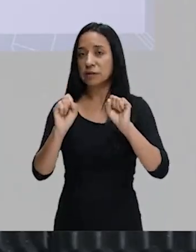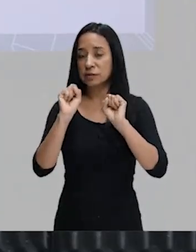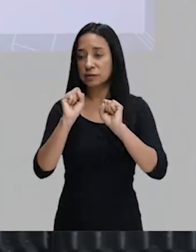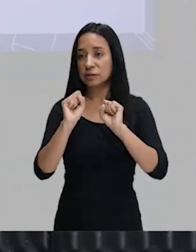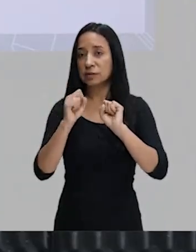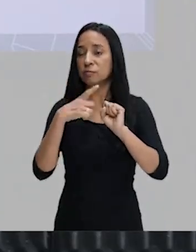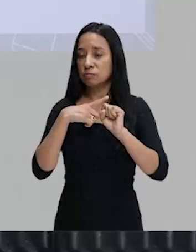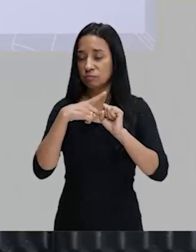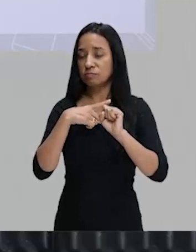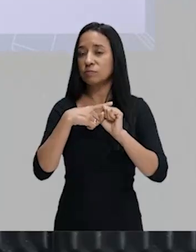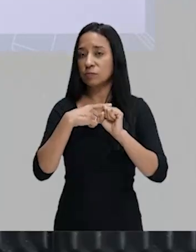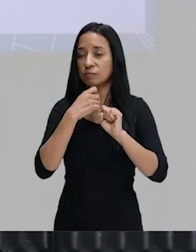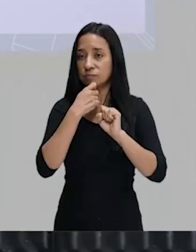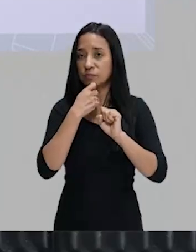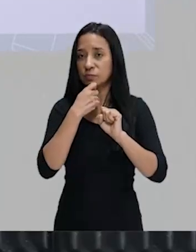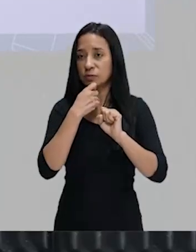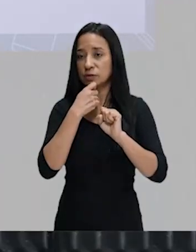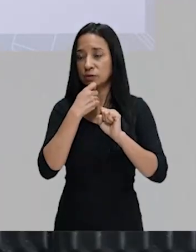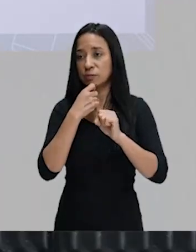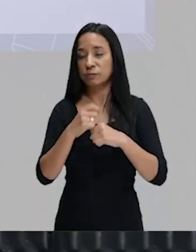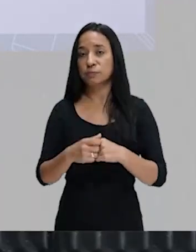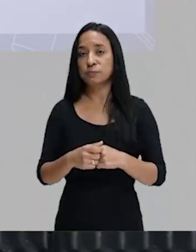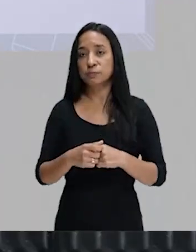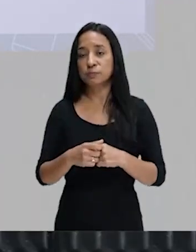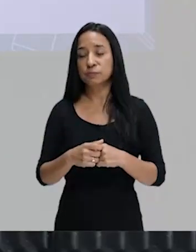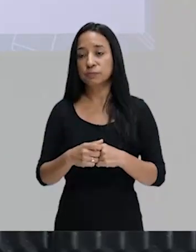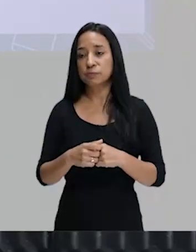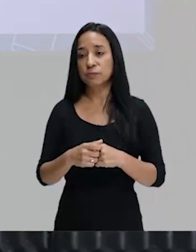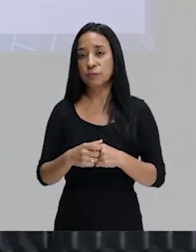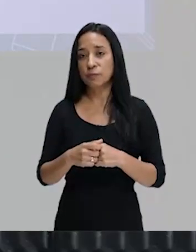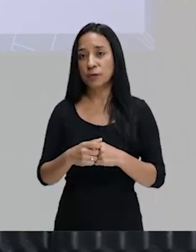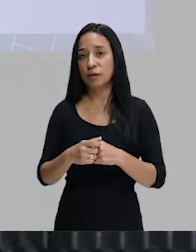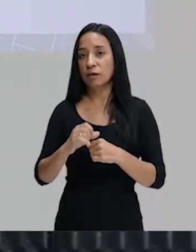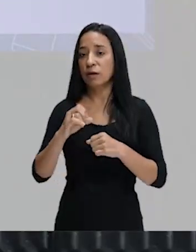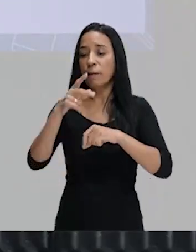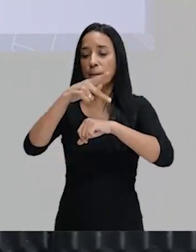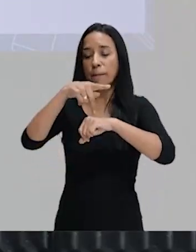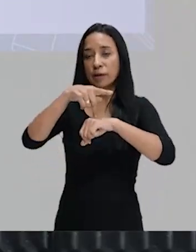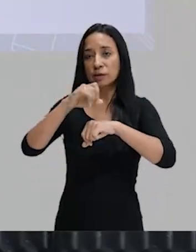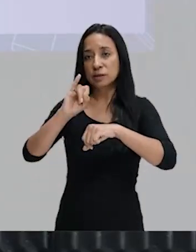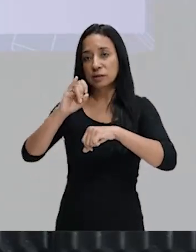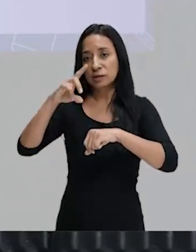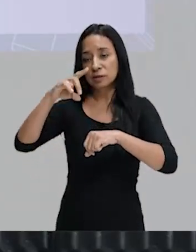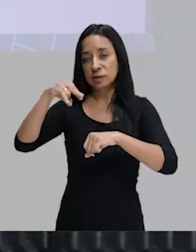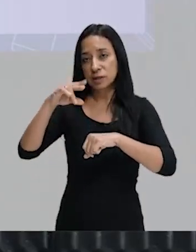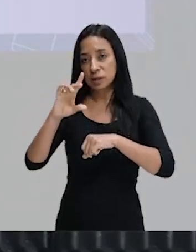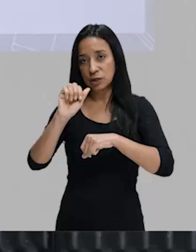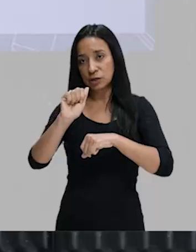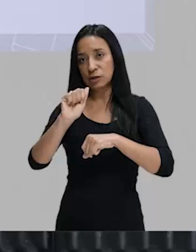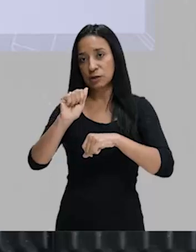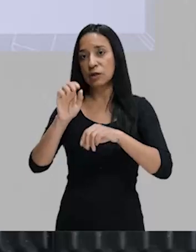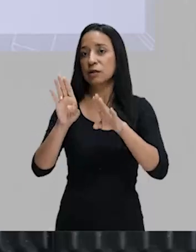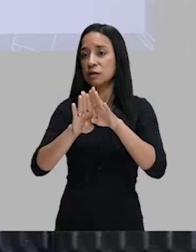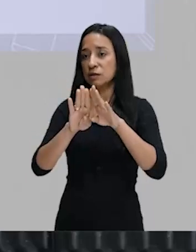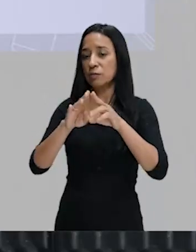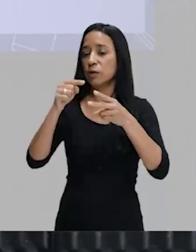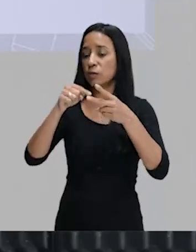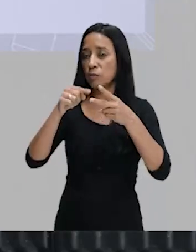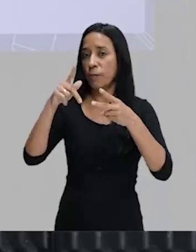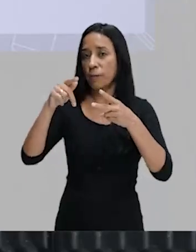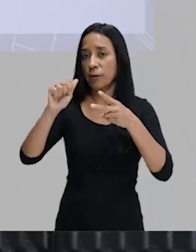pela força da tradição, certo? Índia e Paquistão são os países onde a gente mais consegue